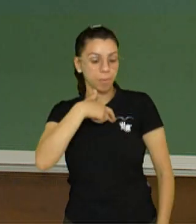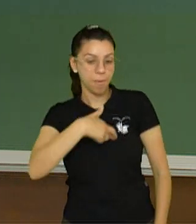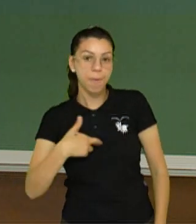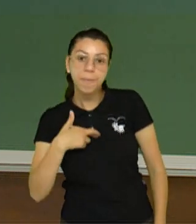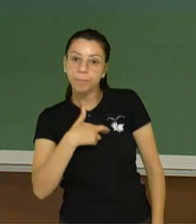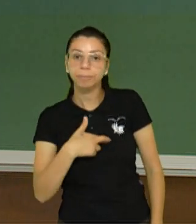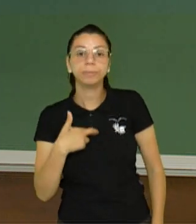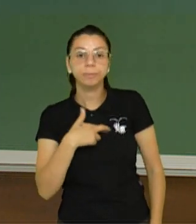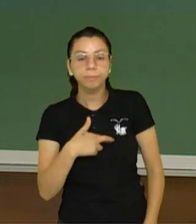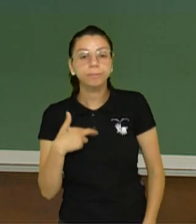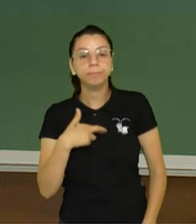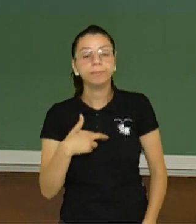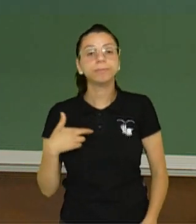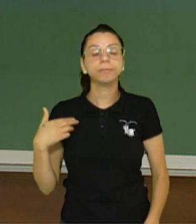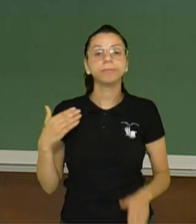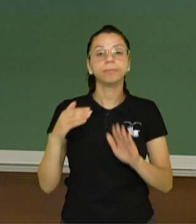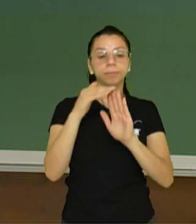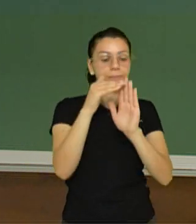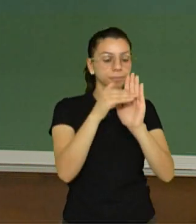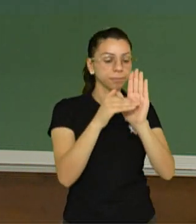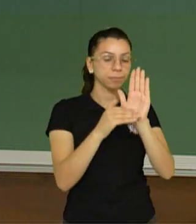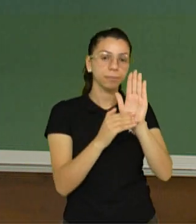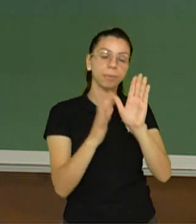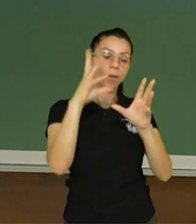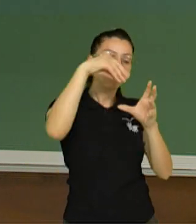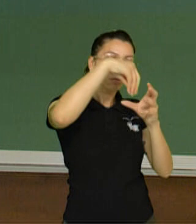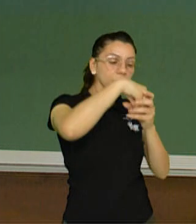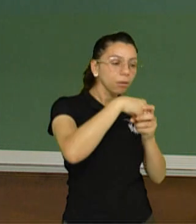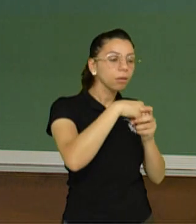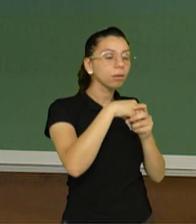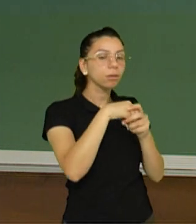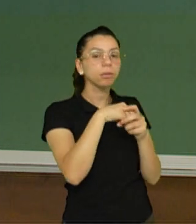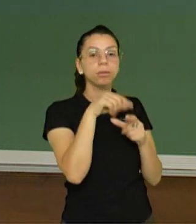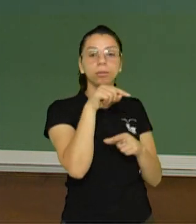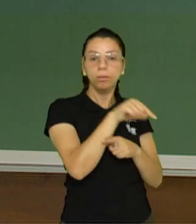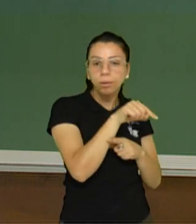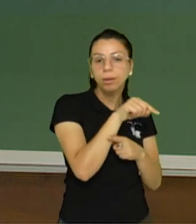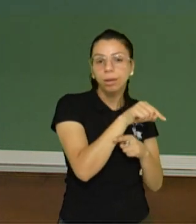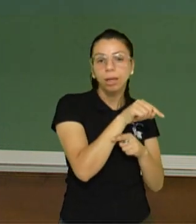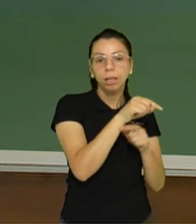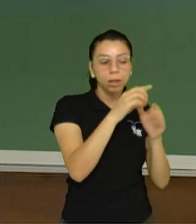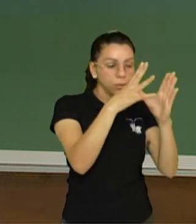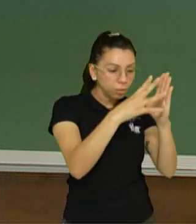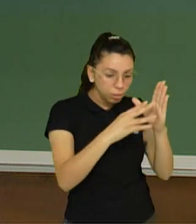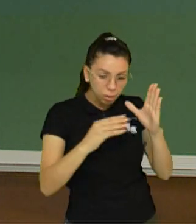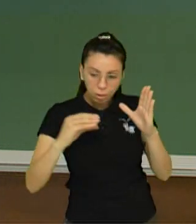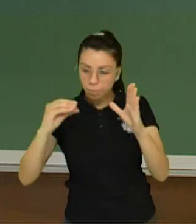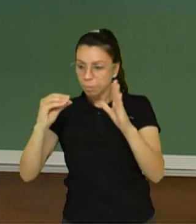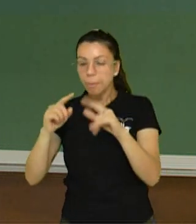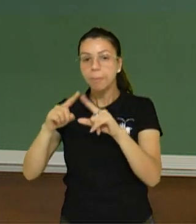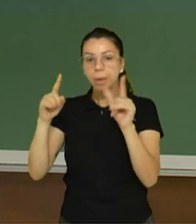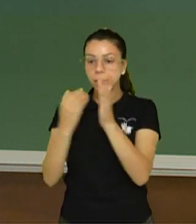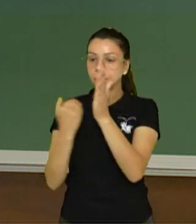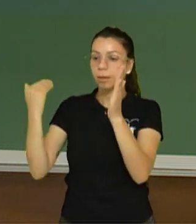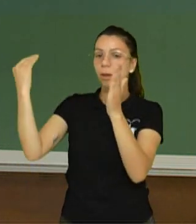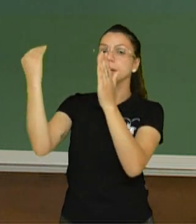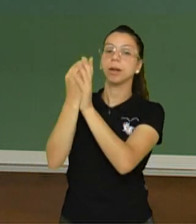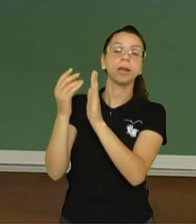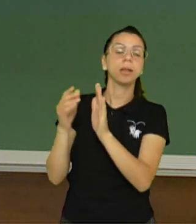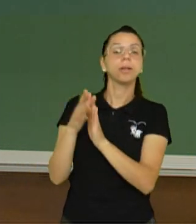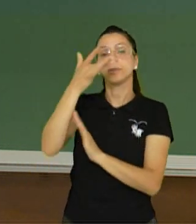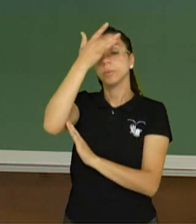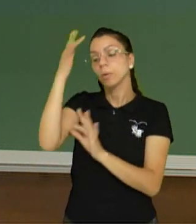vai surgindo de elementos que estão dentro do classicismo. E inicialmente ele é visto como algo do povo, das pessoas